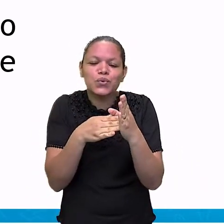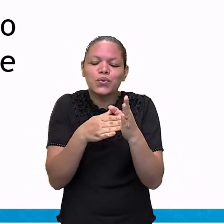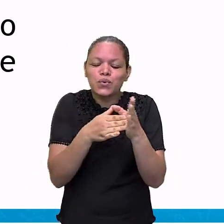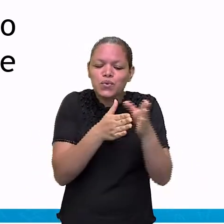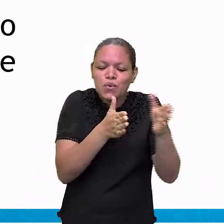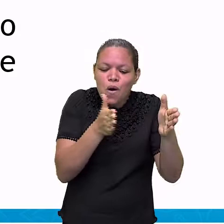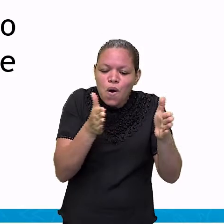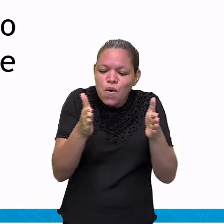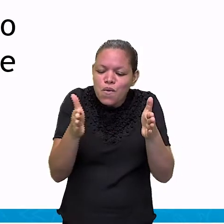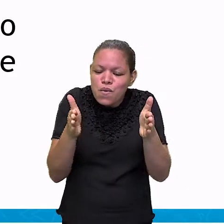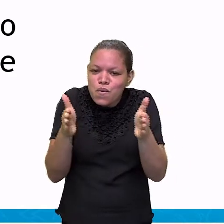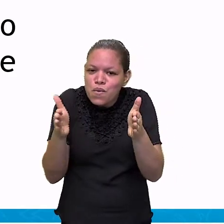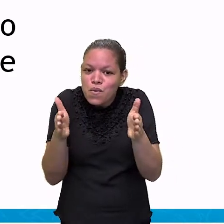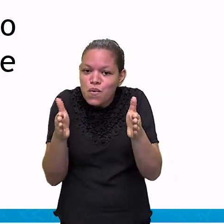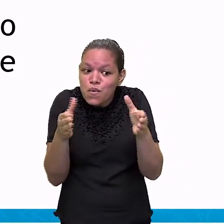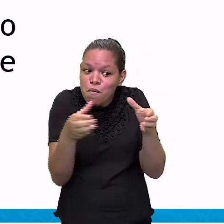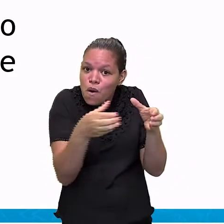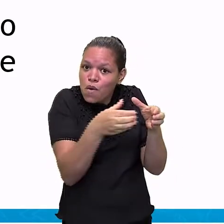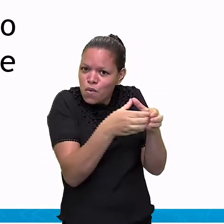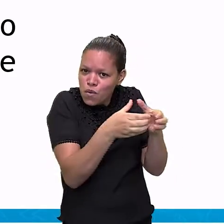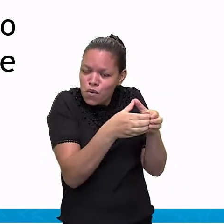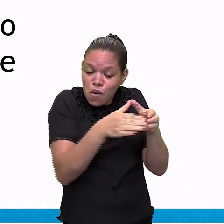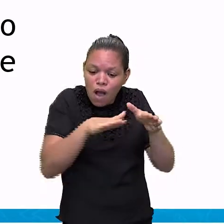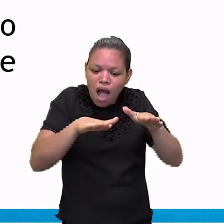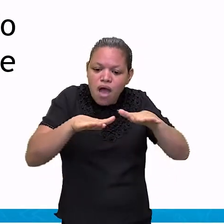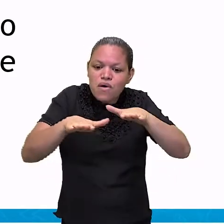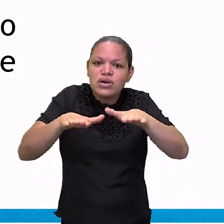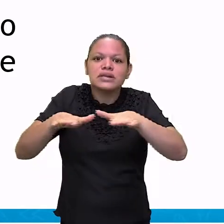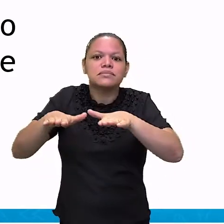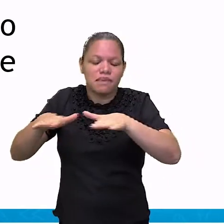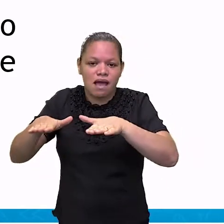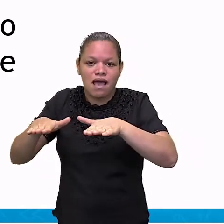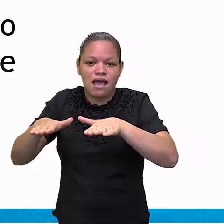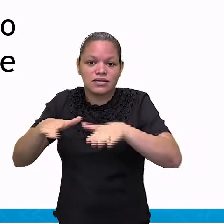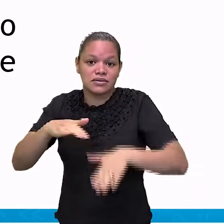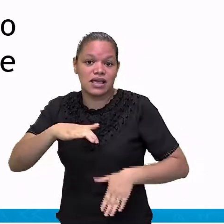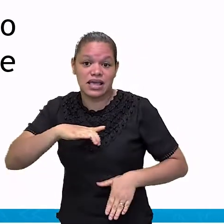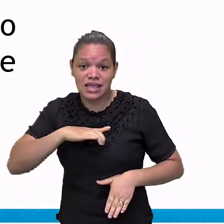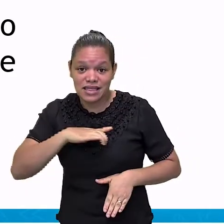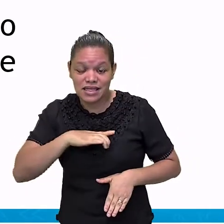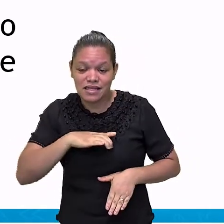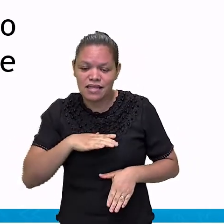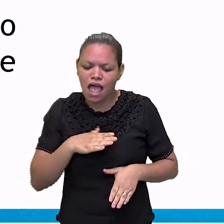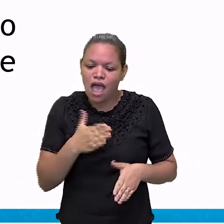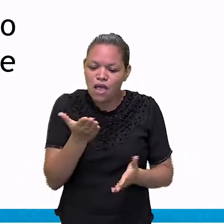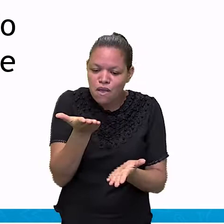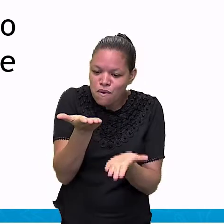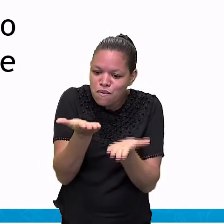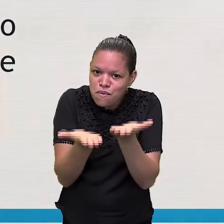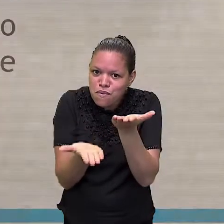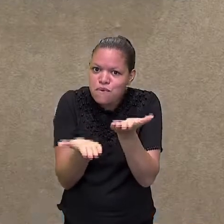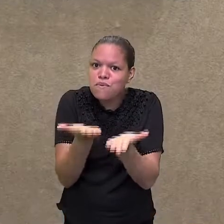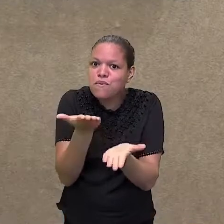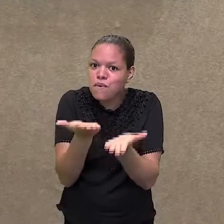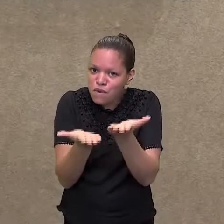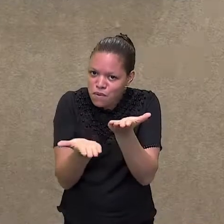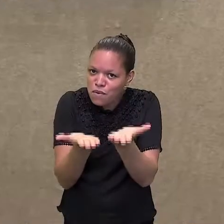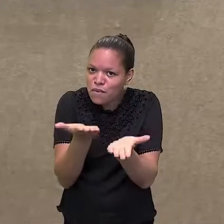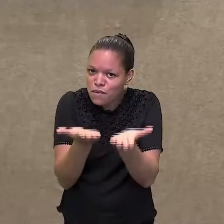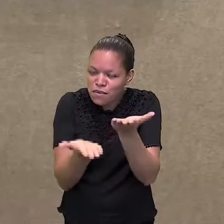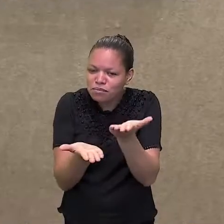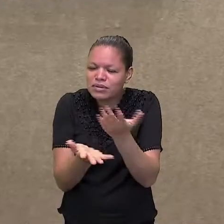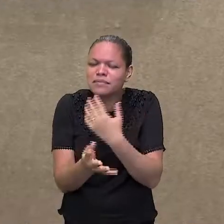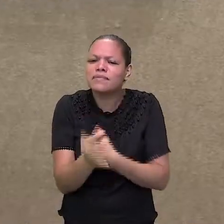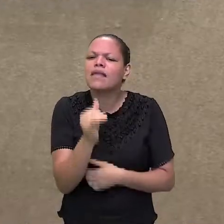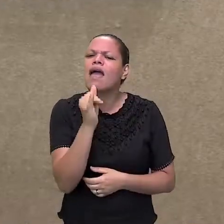possui massa, e possui um volume. Você quer ver um exemplo de matéria bem bacana